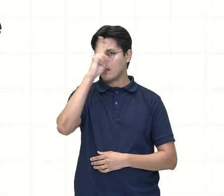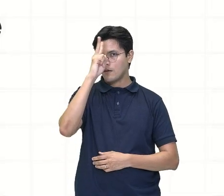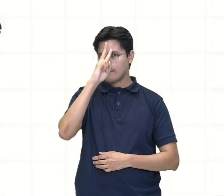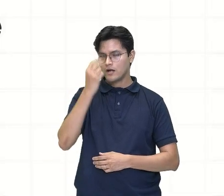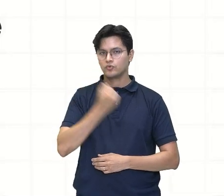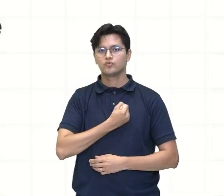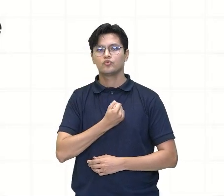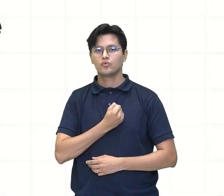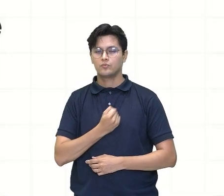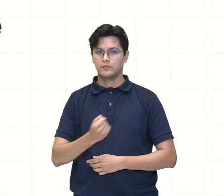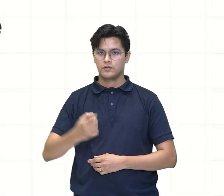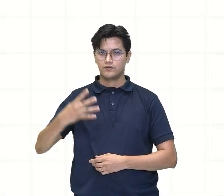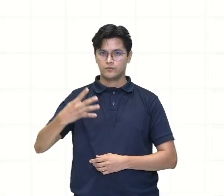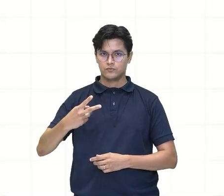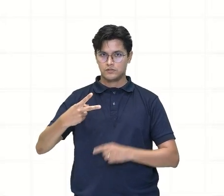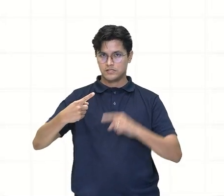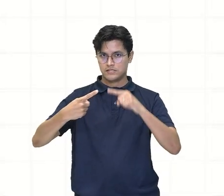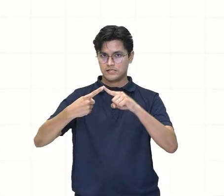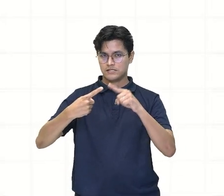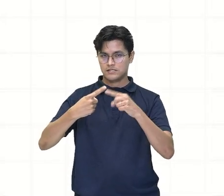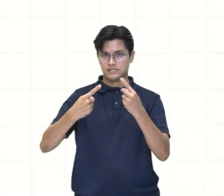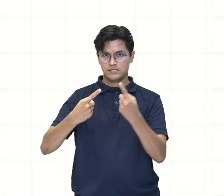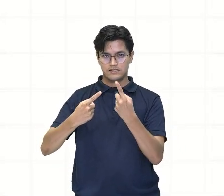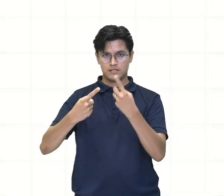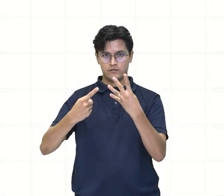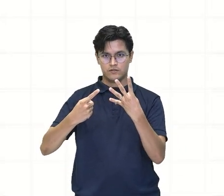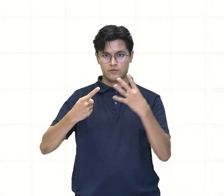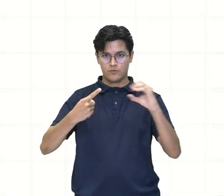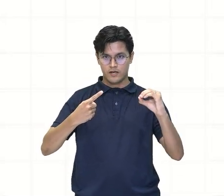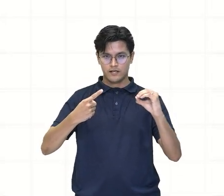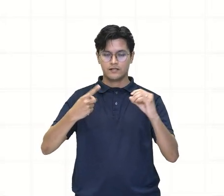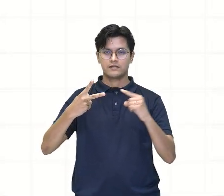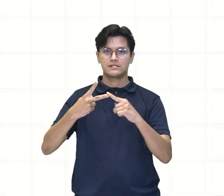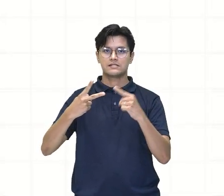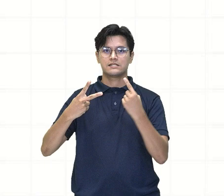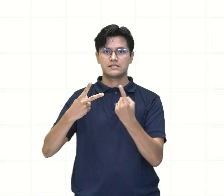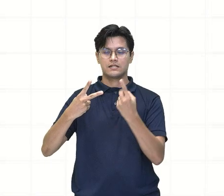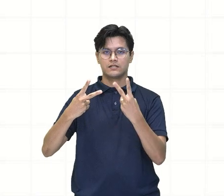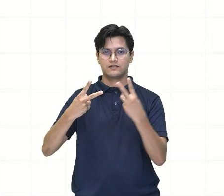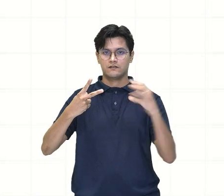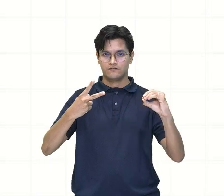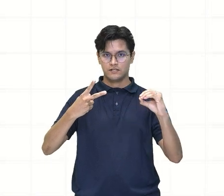140, 120 e 148. Então vamos começar aqui, ó.